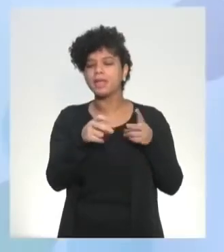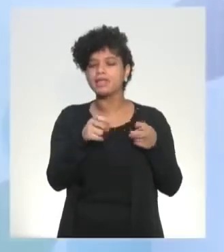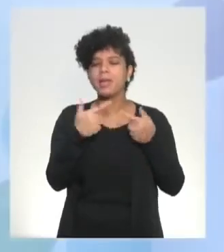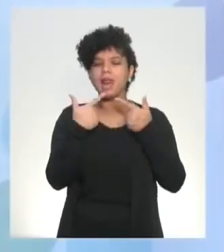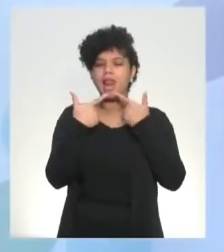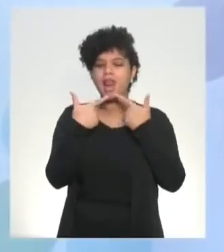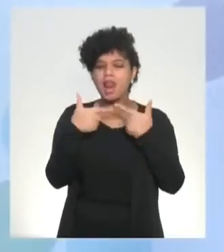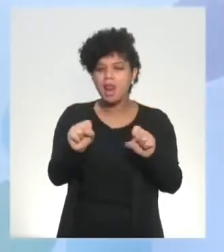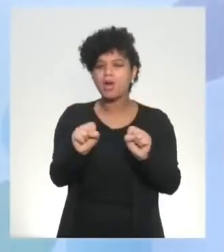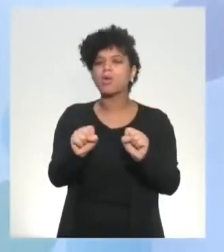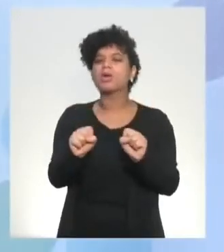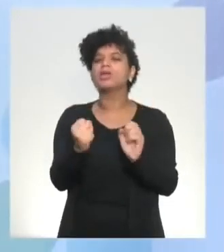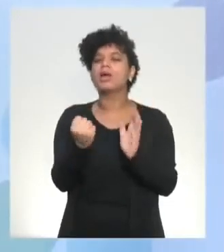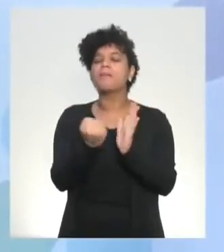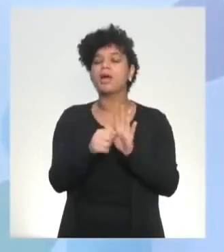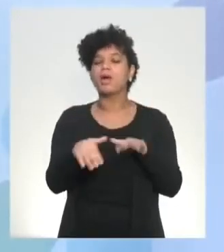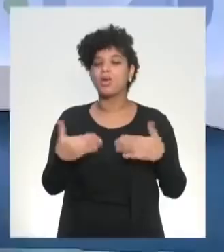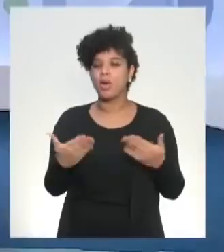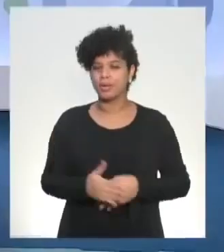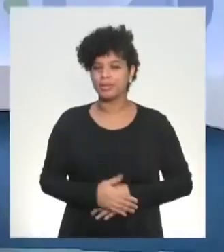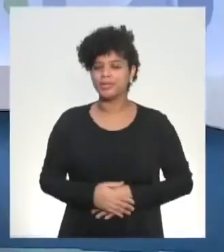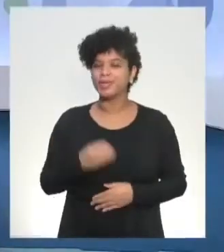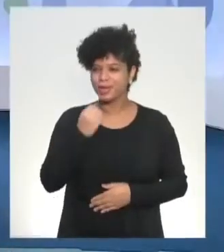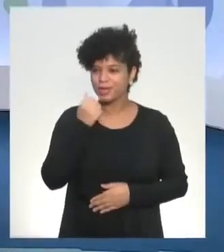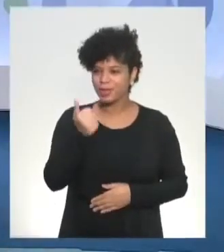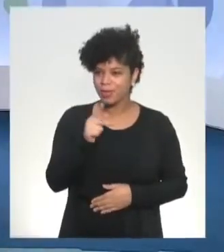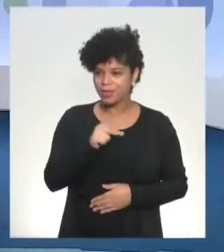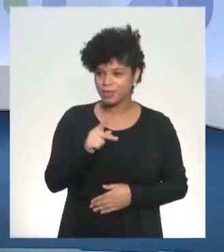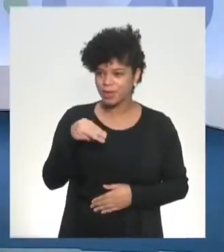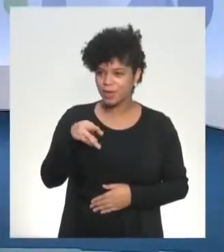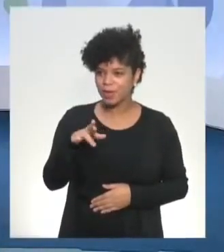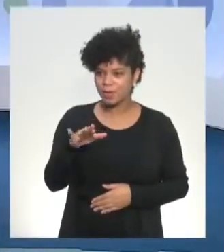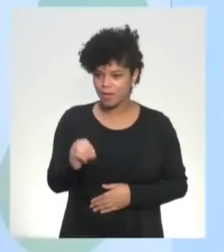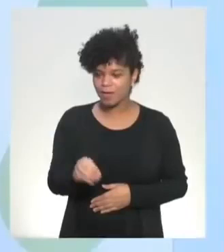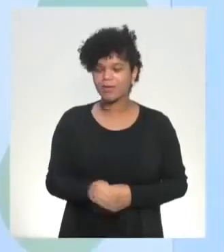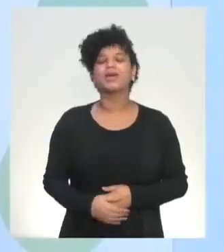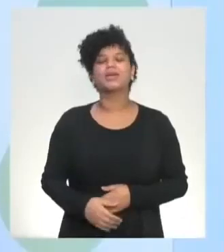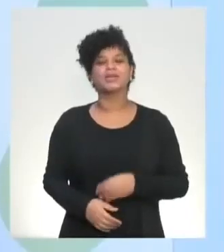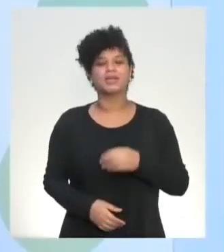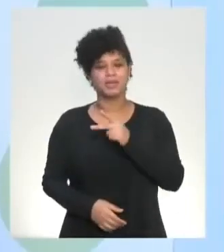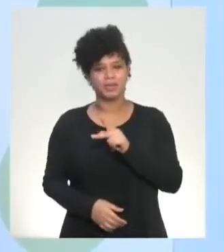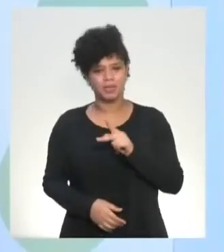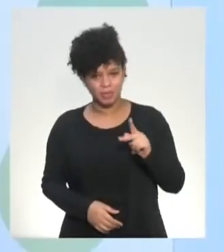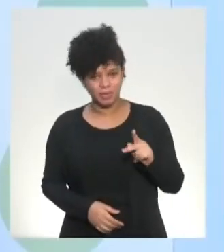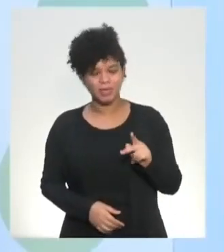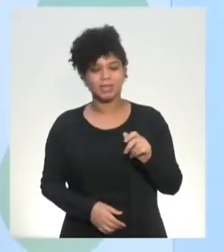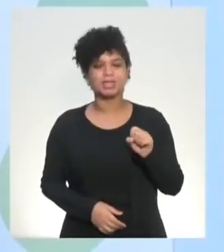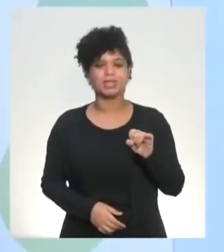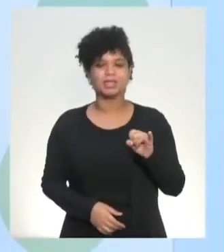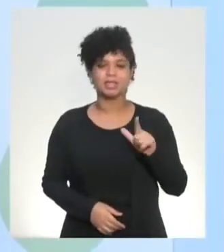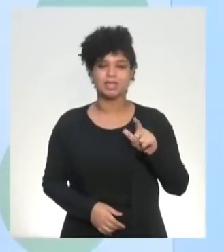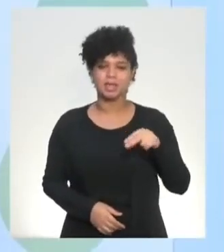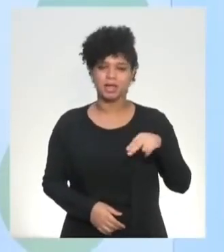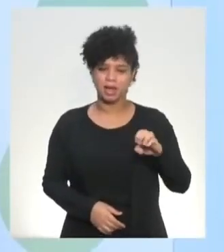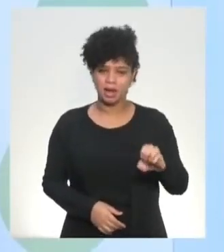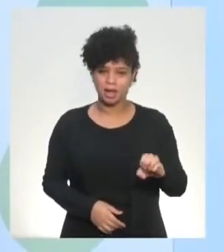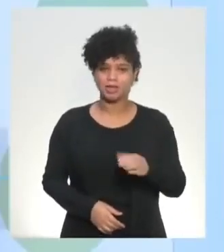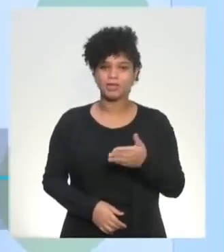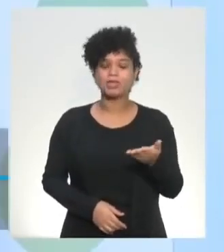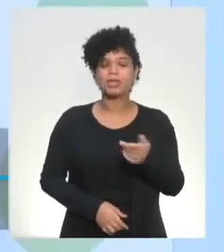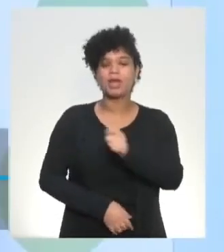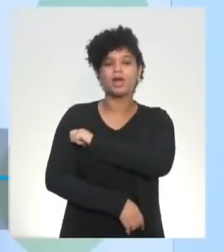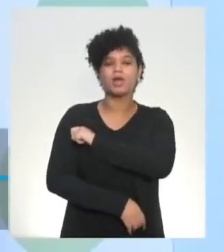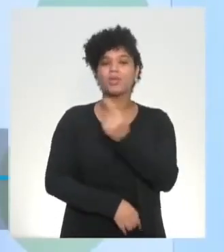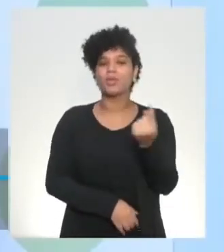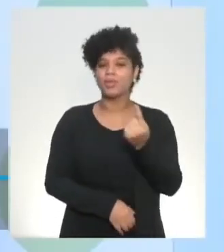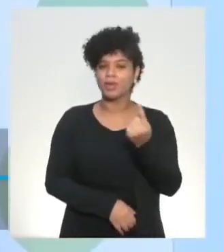identificação. Então, vamos lá, tudo bem, professor Mauro? Tudo bem, professora Silene? Olá, alunos do sexto ano, professores. Bem-vindos